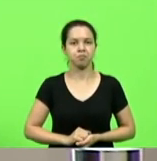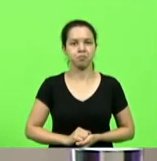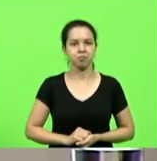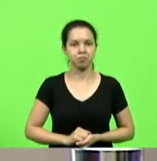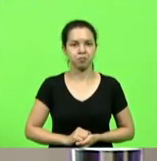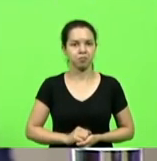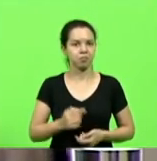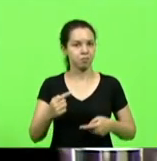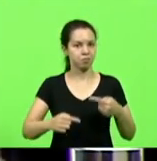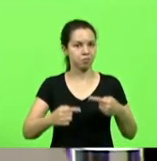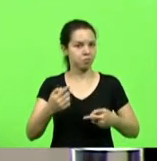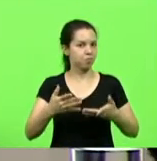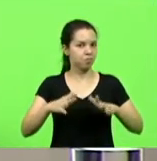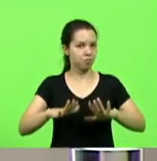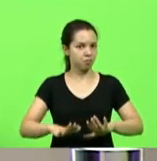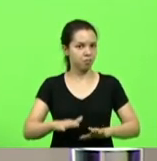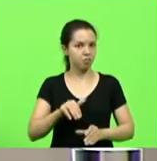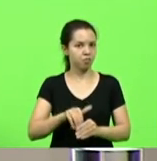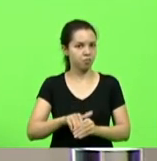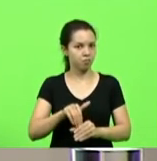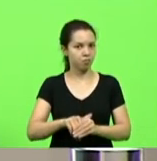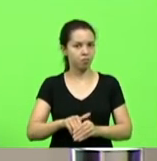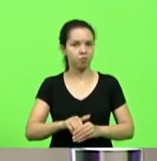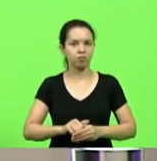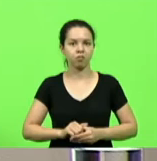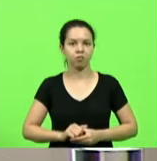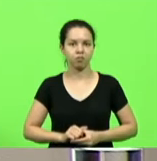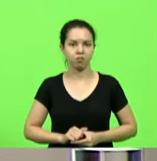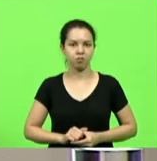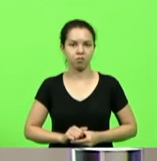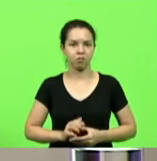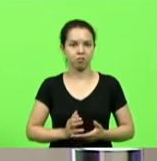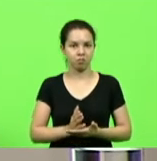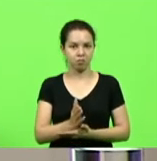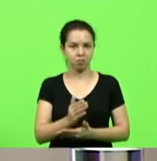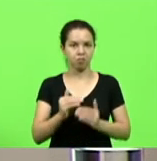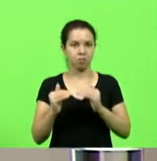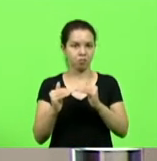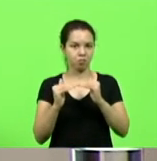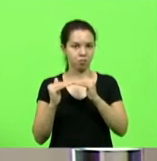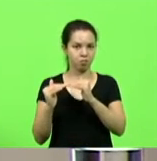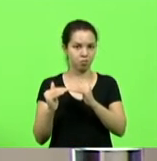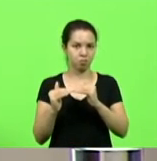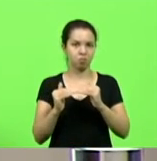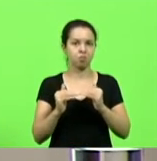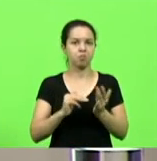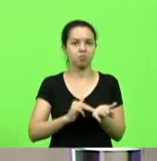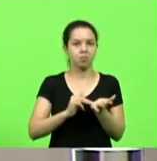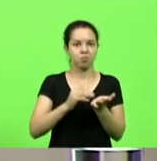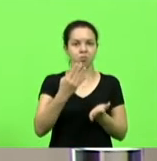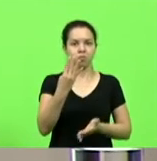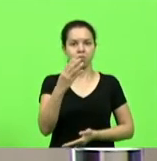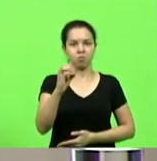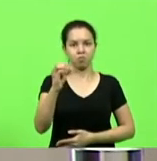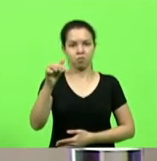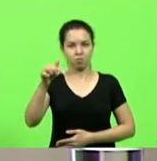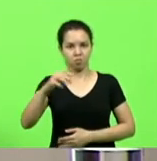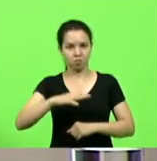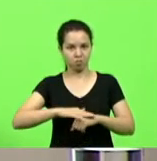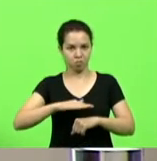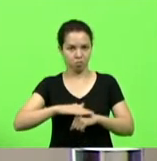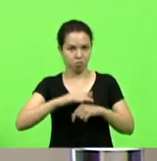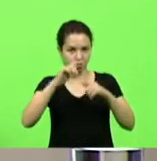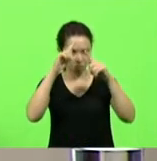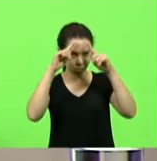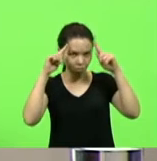queira discutir, em votação. Deputados que aprovam, permaneçam como se encontram. Aprovado por unanimidade. Moção 407, autor deputado Neudi